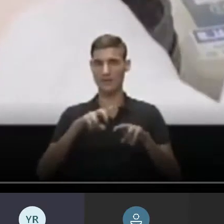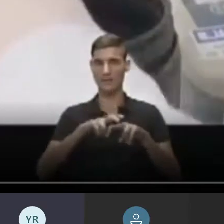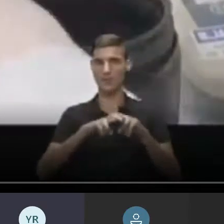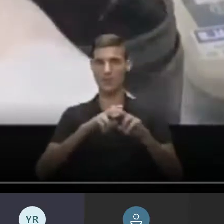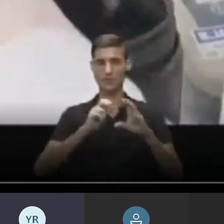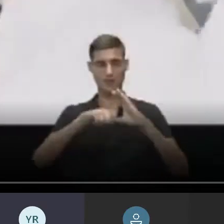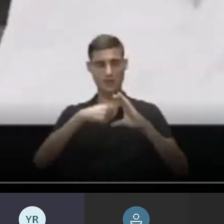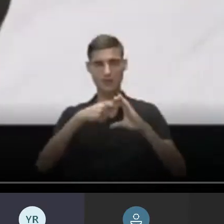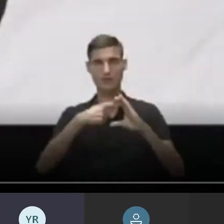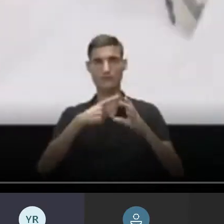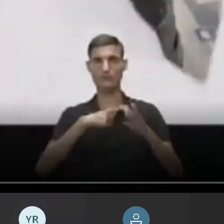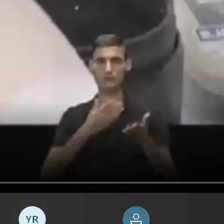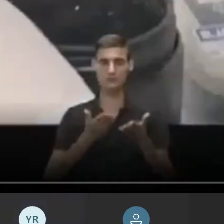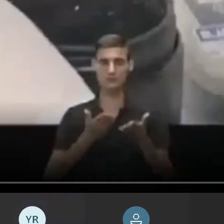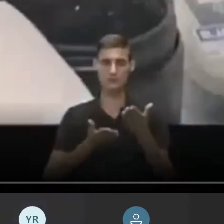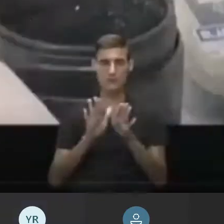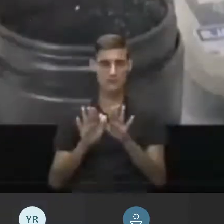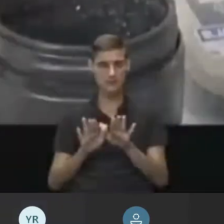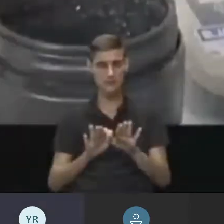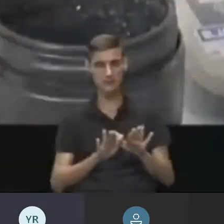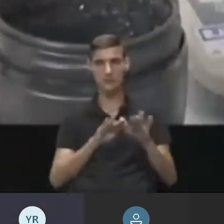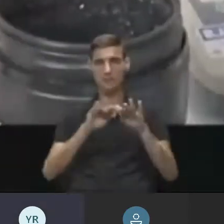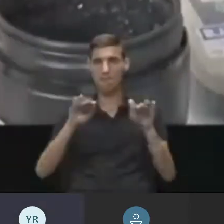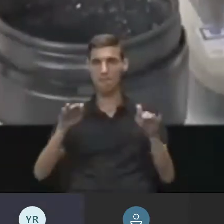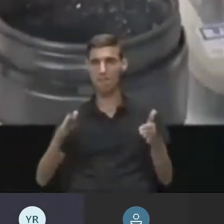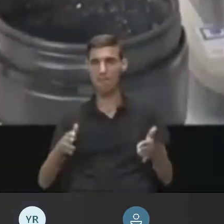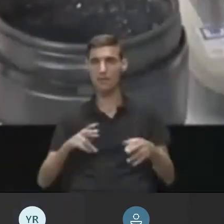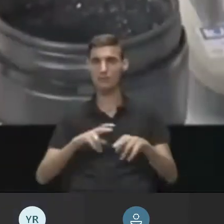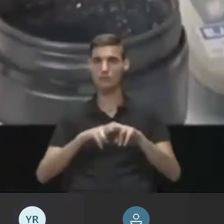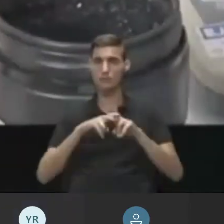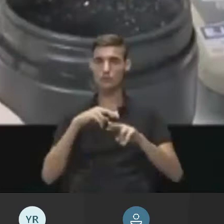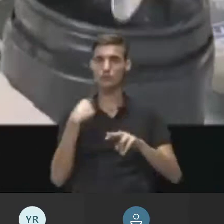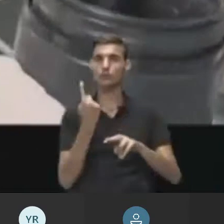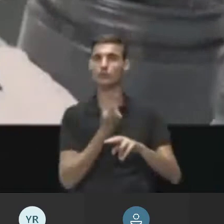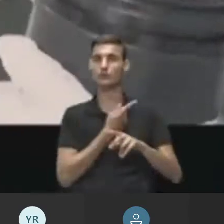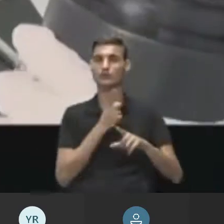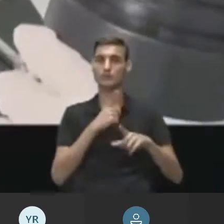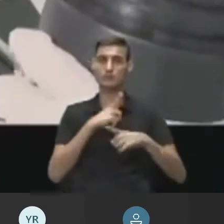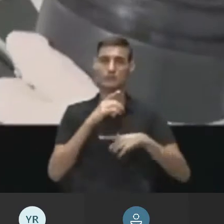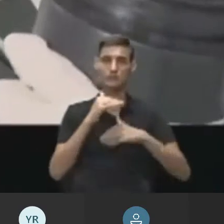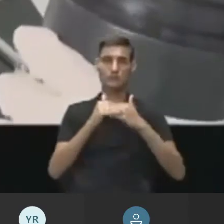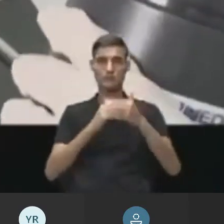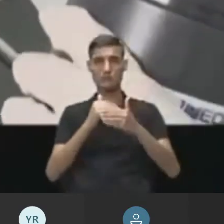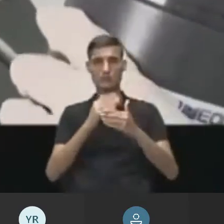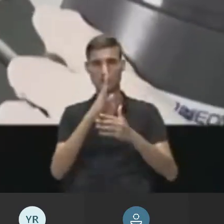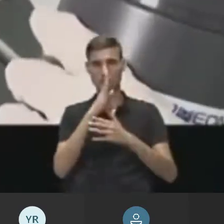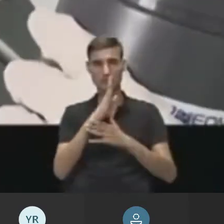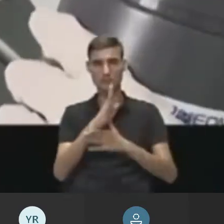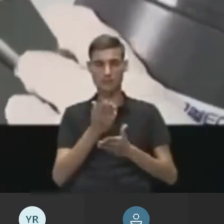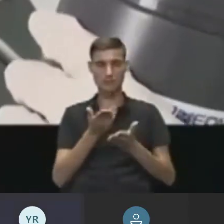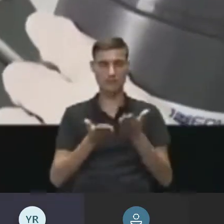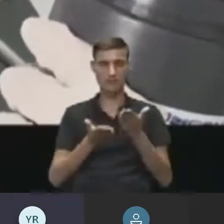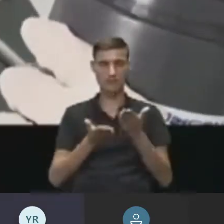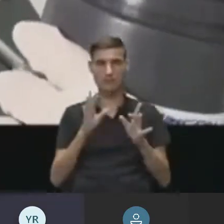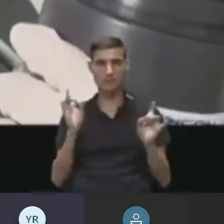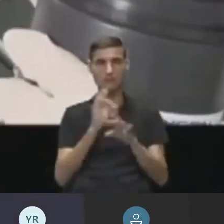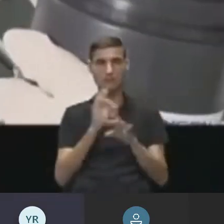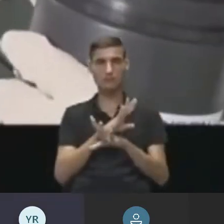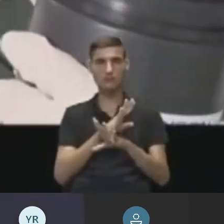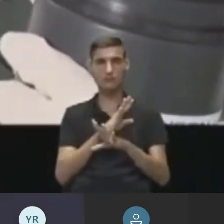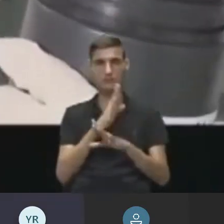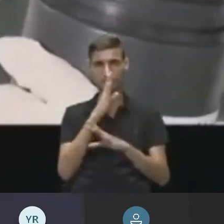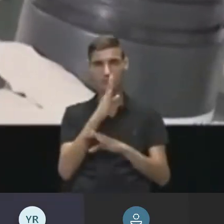fez? colocar dentro de novo, né? Sim. Geralmente, o correto não, né? Colocar de É novo porque o